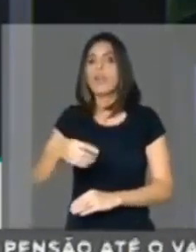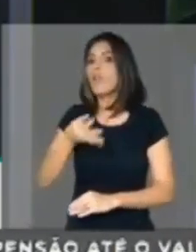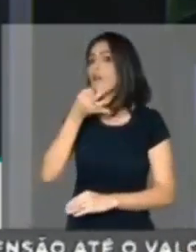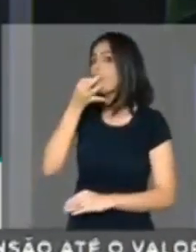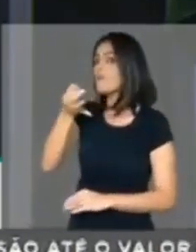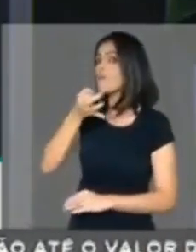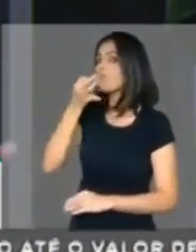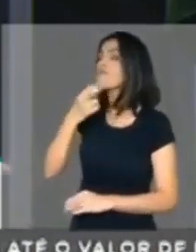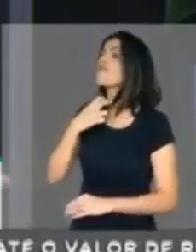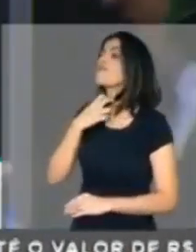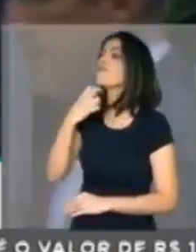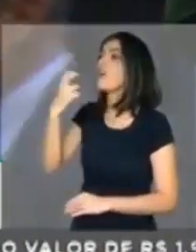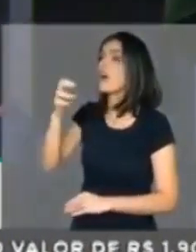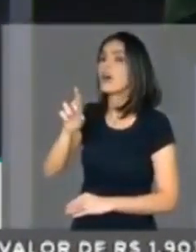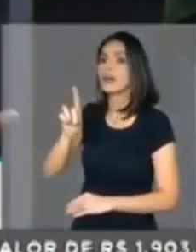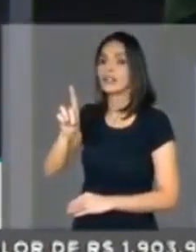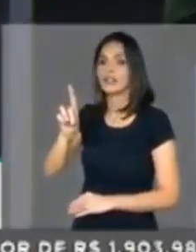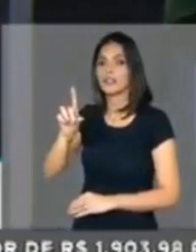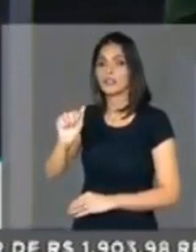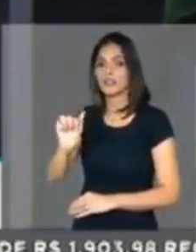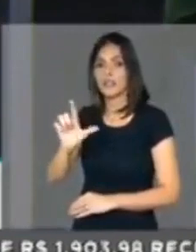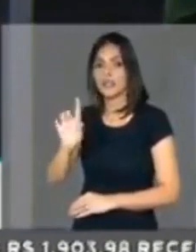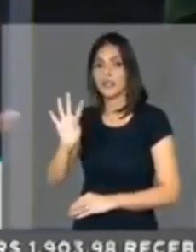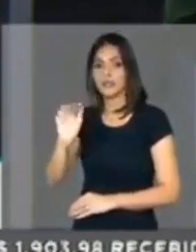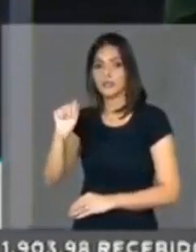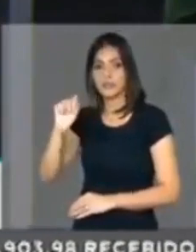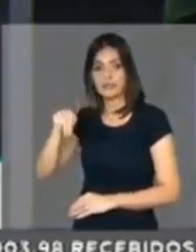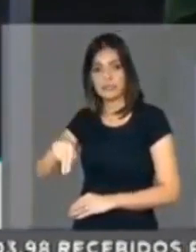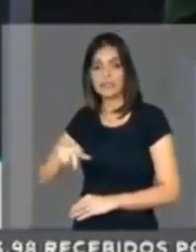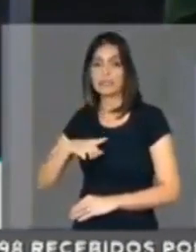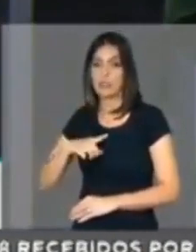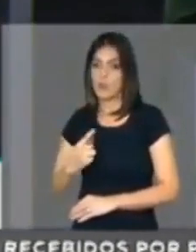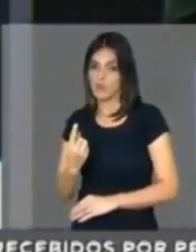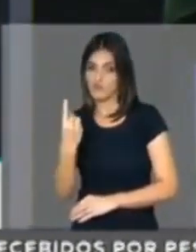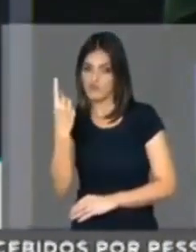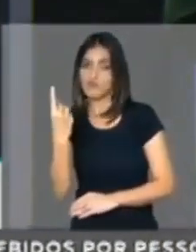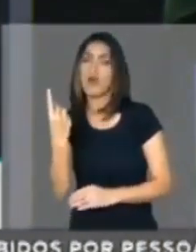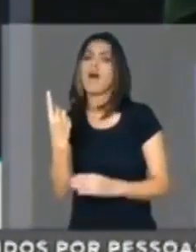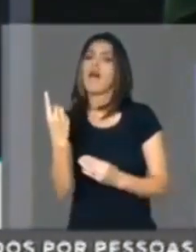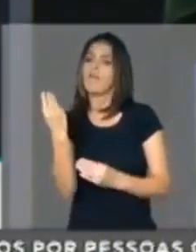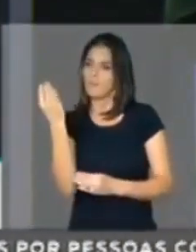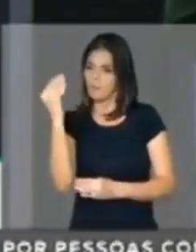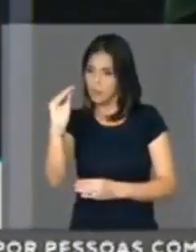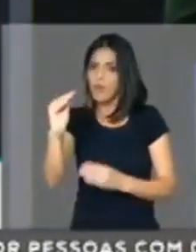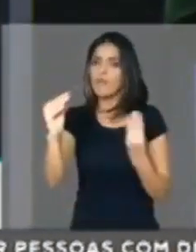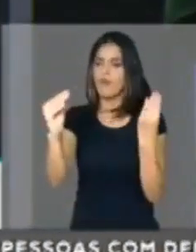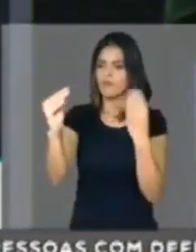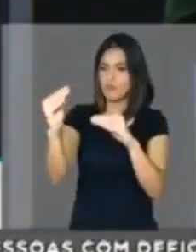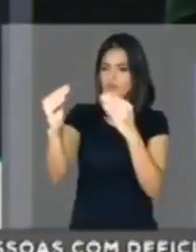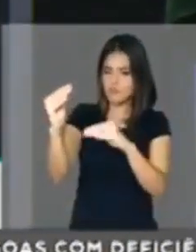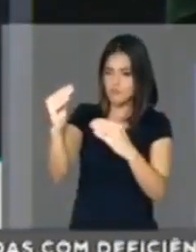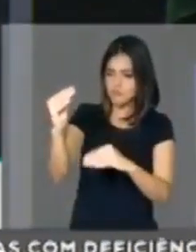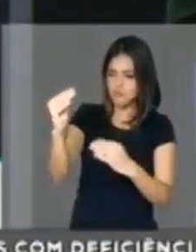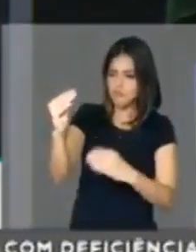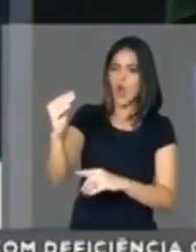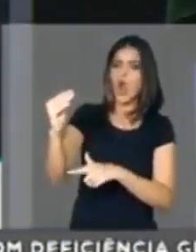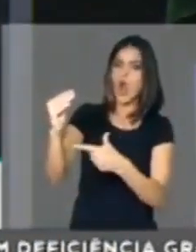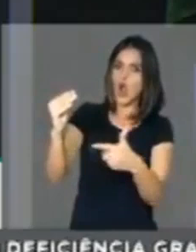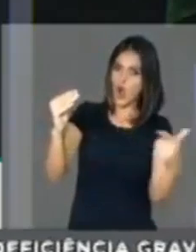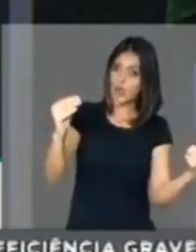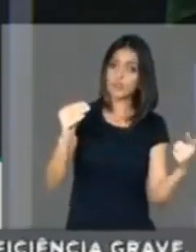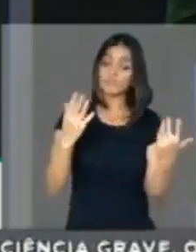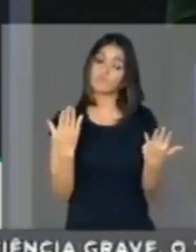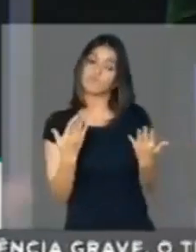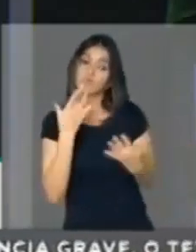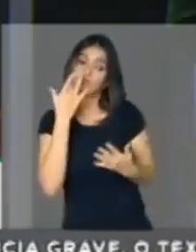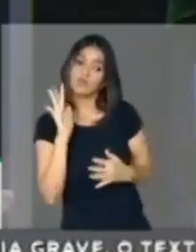Dallagnol. E já avisou que é apenas um deles. E outros vêm, e outros virão. Provavelmente também com a voz do